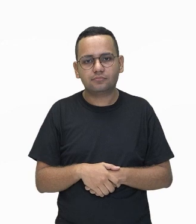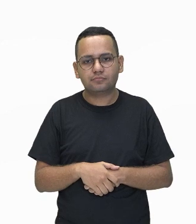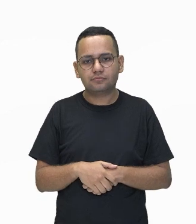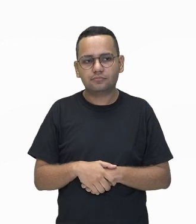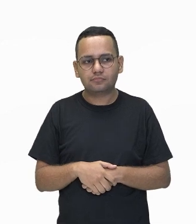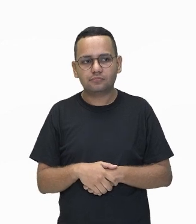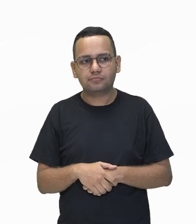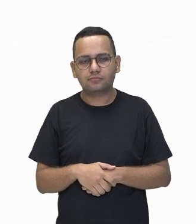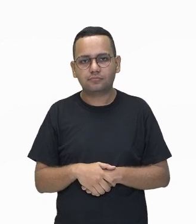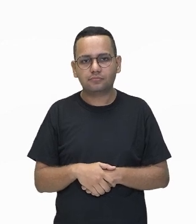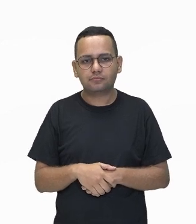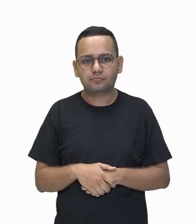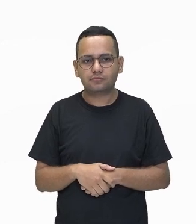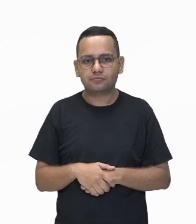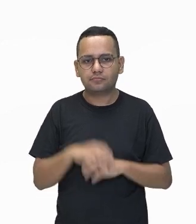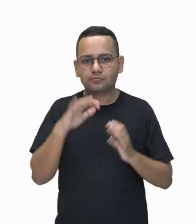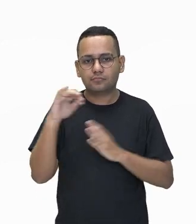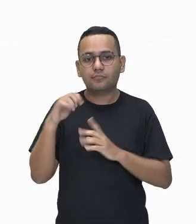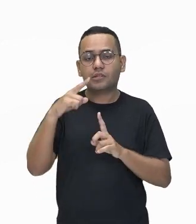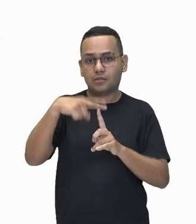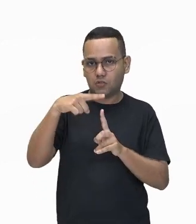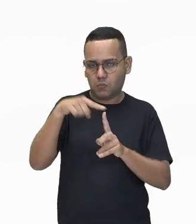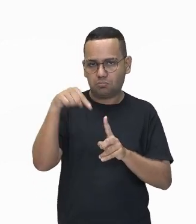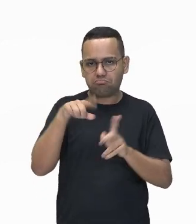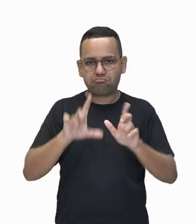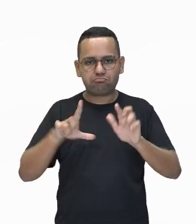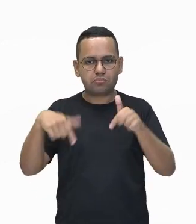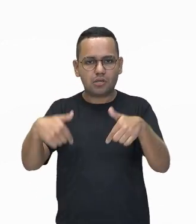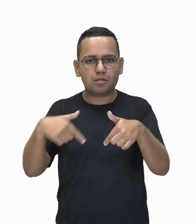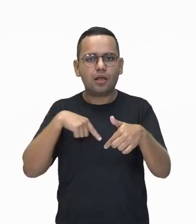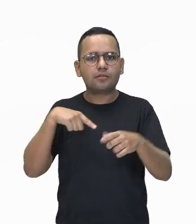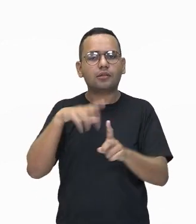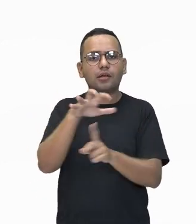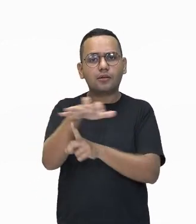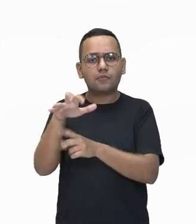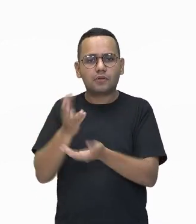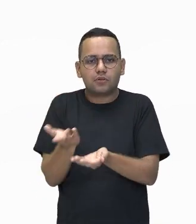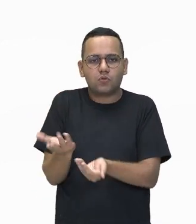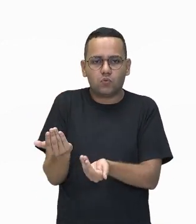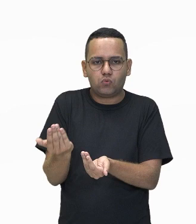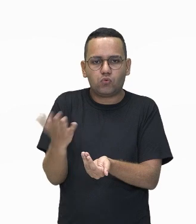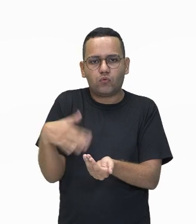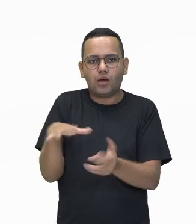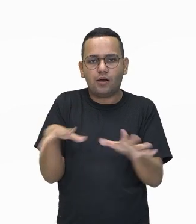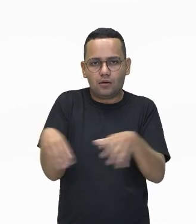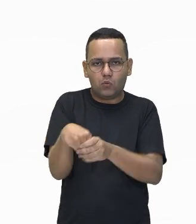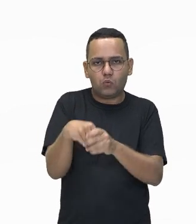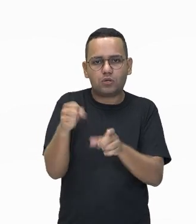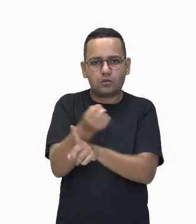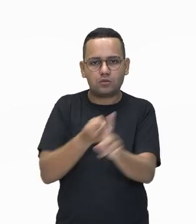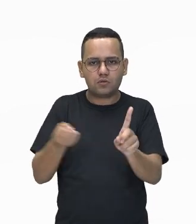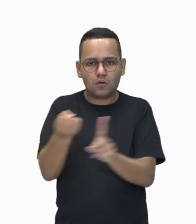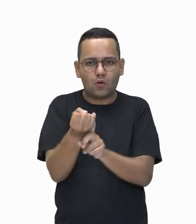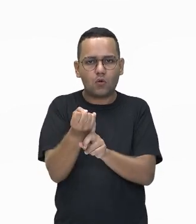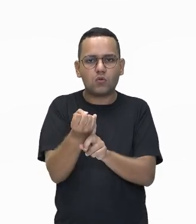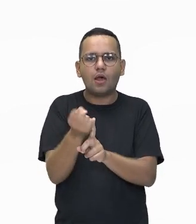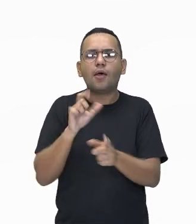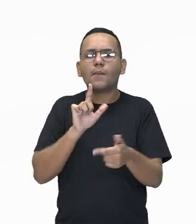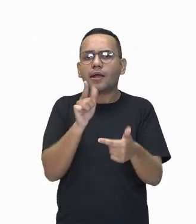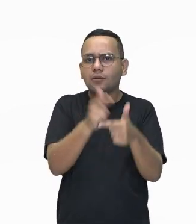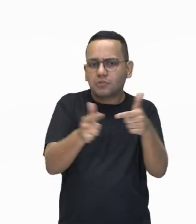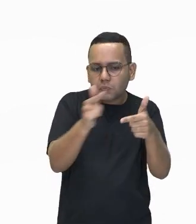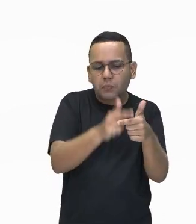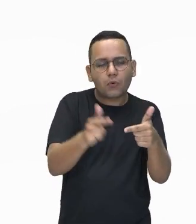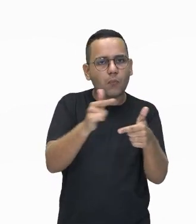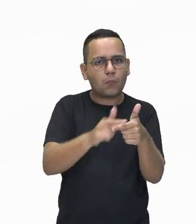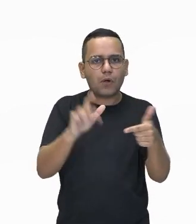tipo, então, de ação, a influência do jovem na estrutura, na conjuntura social para